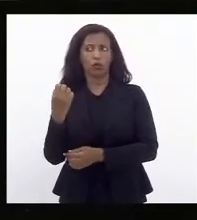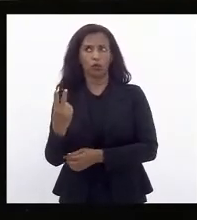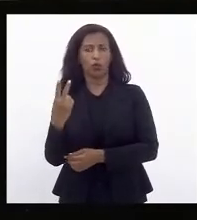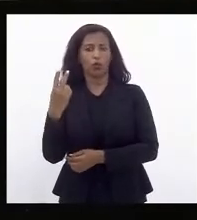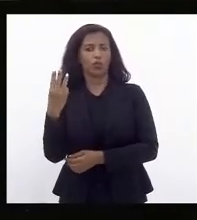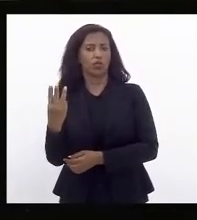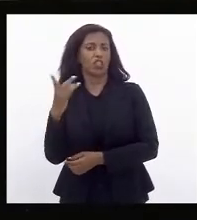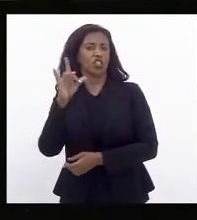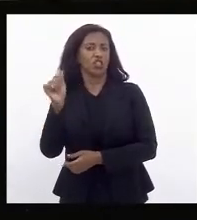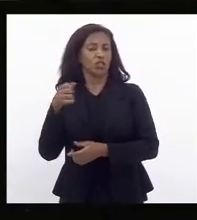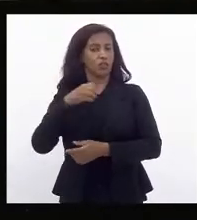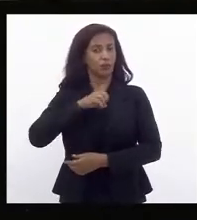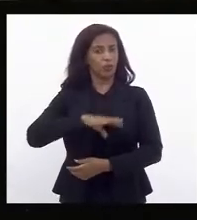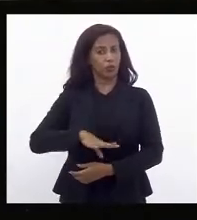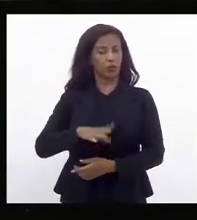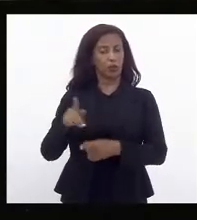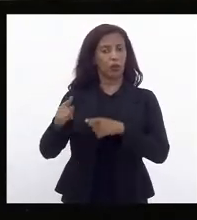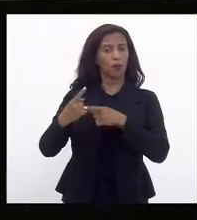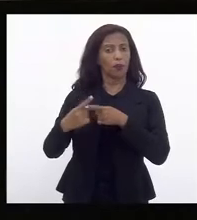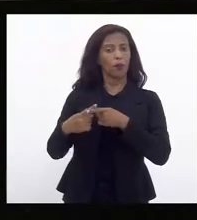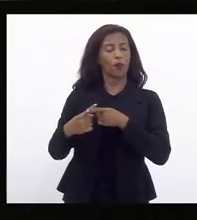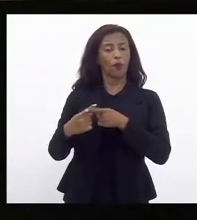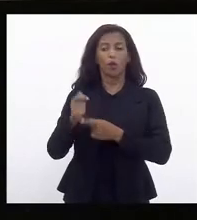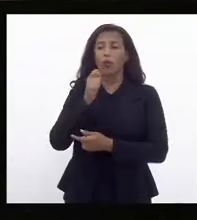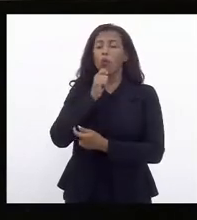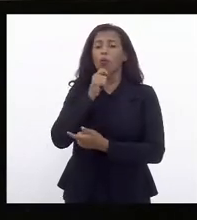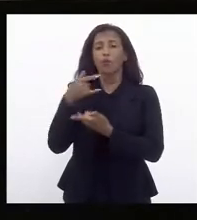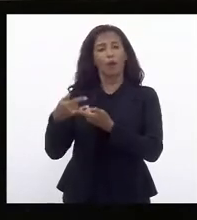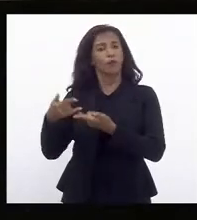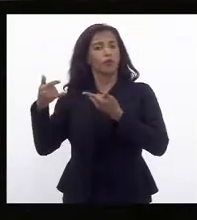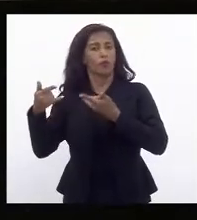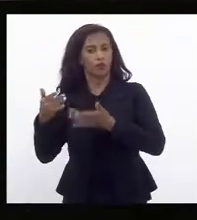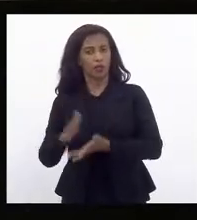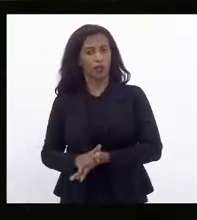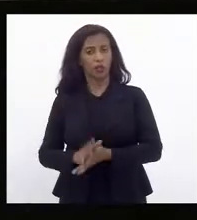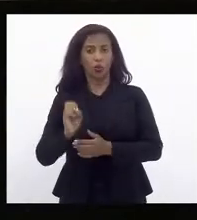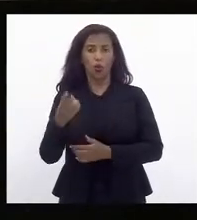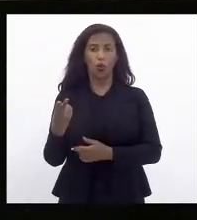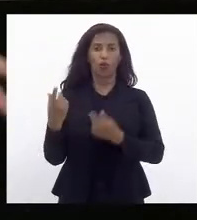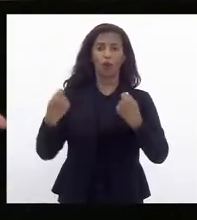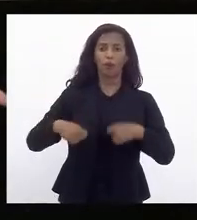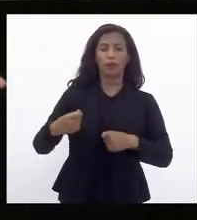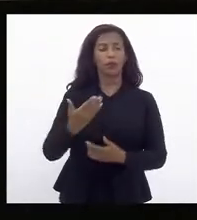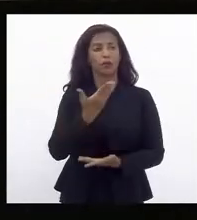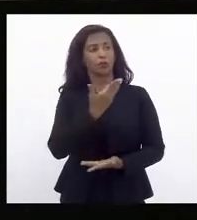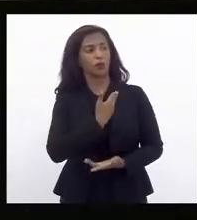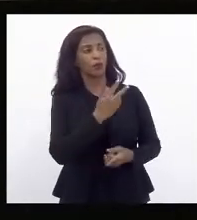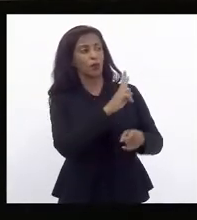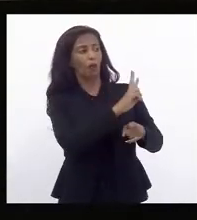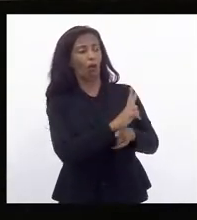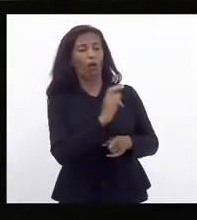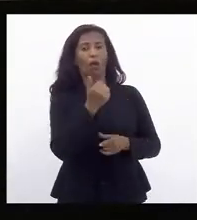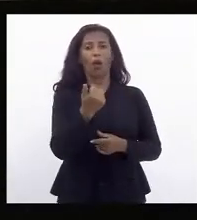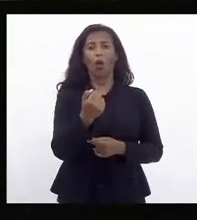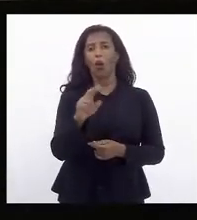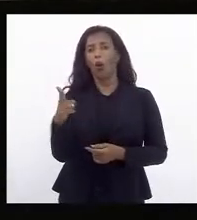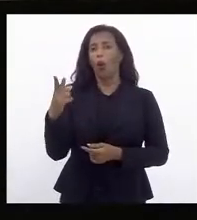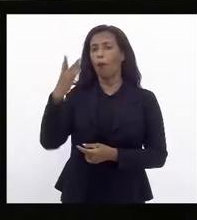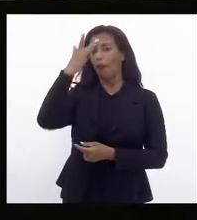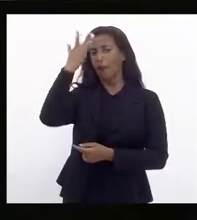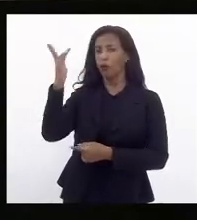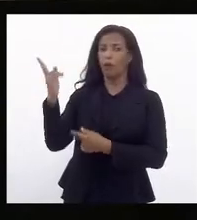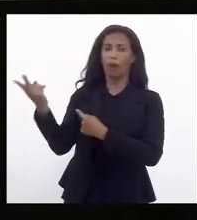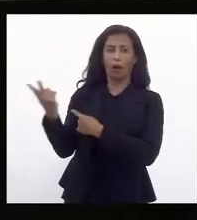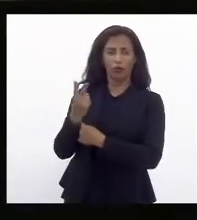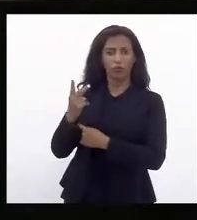2, 3 primeiros dias que estão menstruadas, devido à questão de não ter o absorvente, ou ficar dependendo de uma amiga ou de alguma pessoa que possa